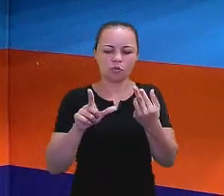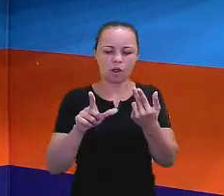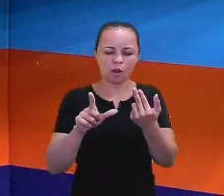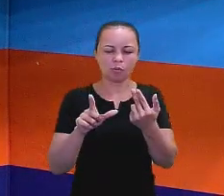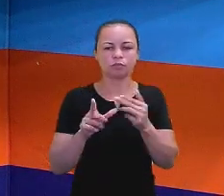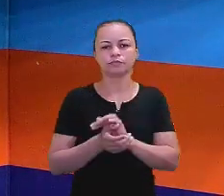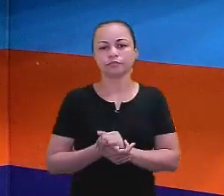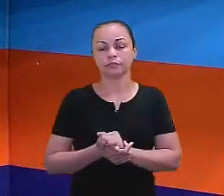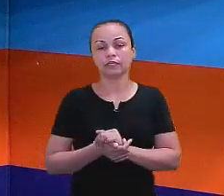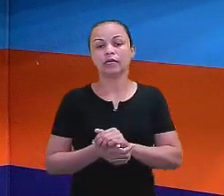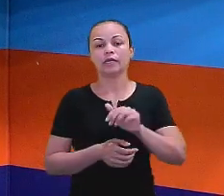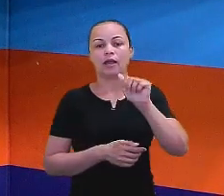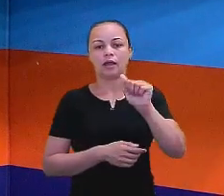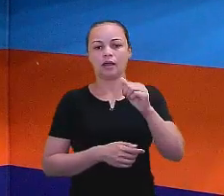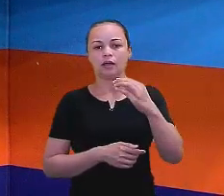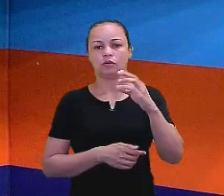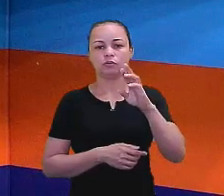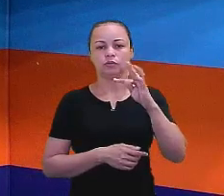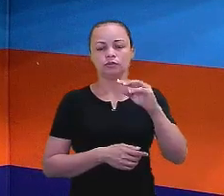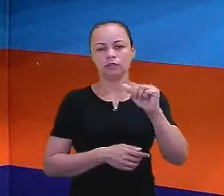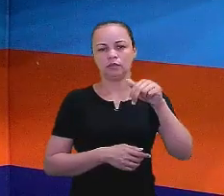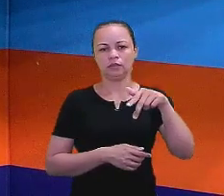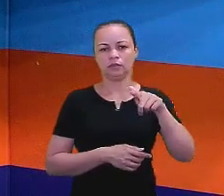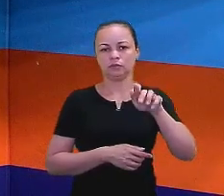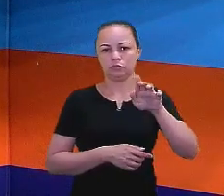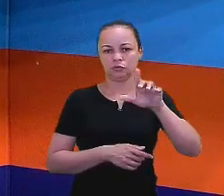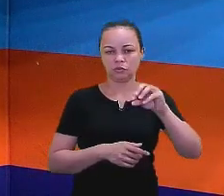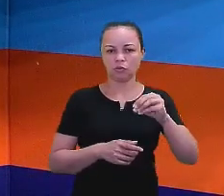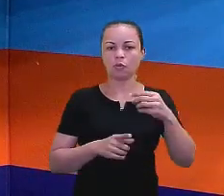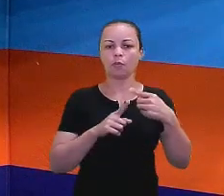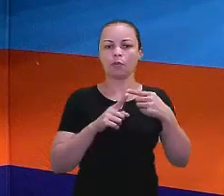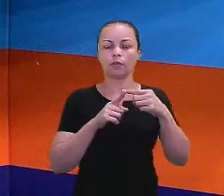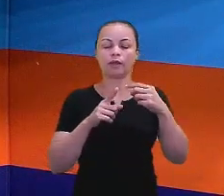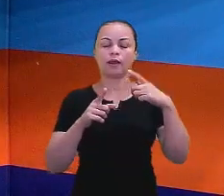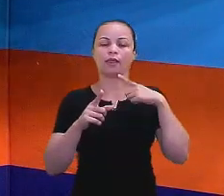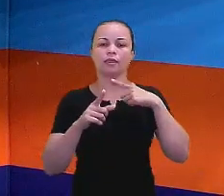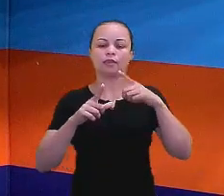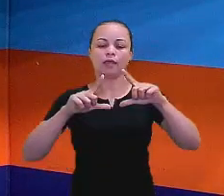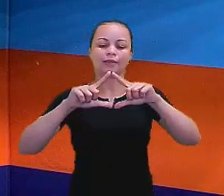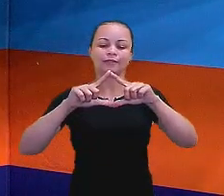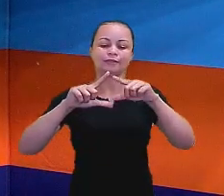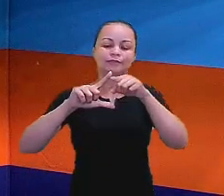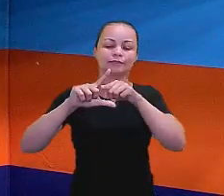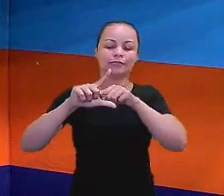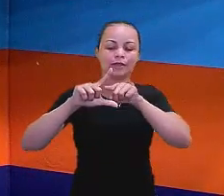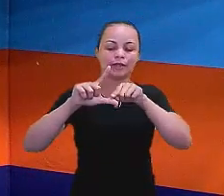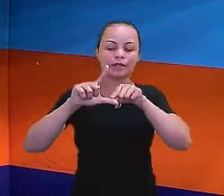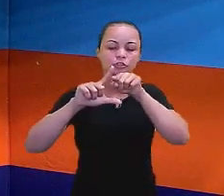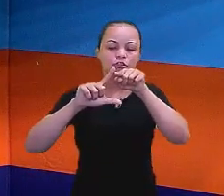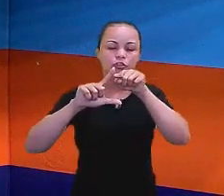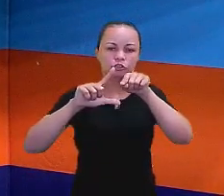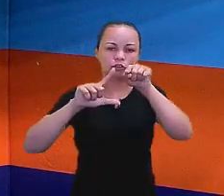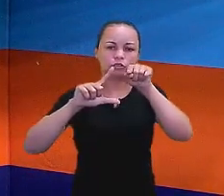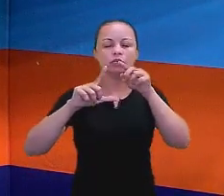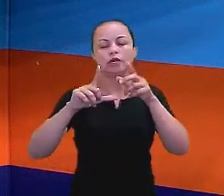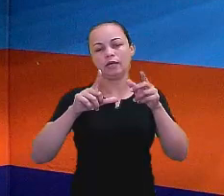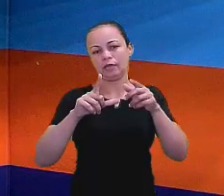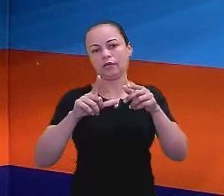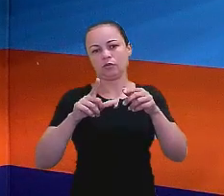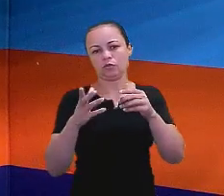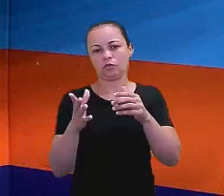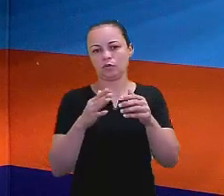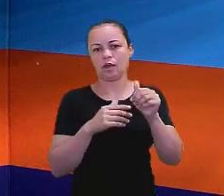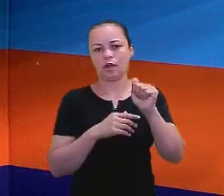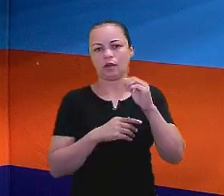ele é acutângulo, porque ele tem o quê? Três ângulos agudos, aqui, né, representados